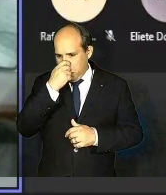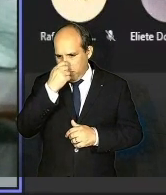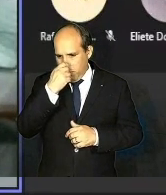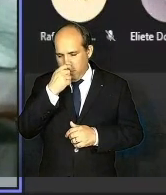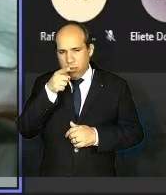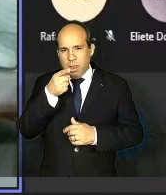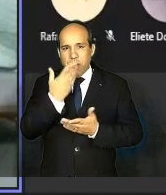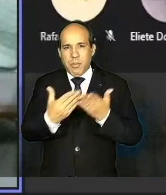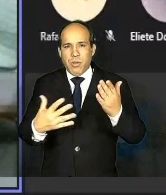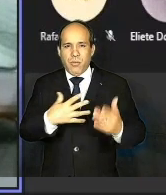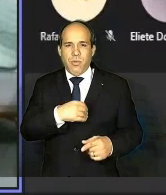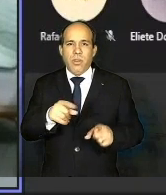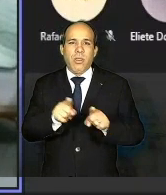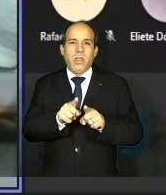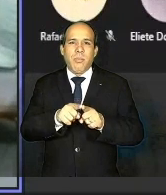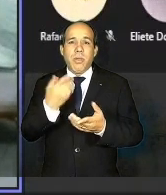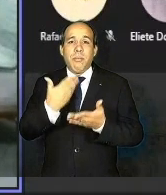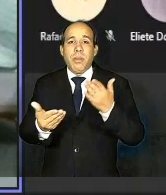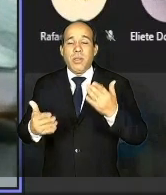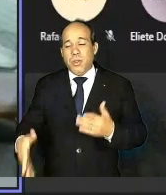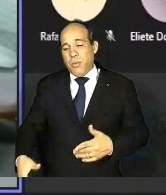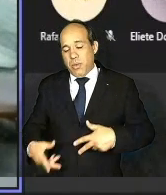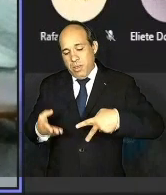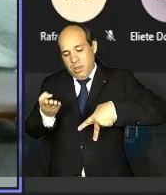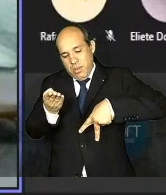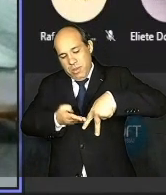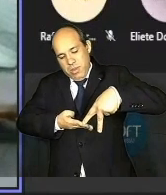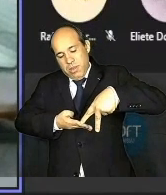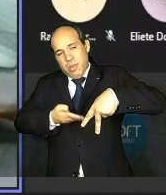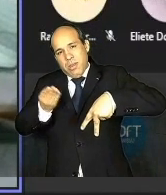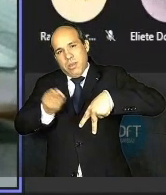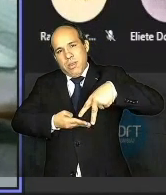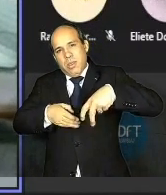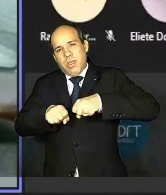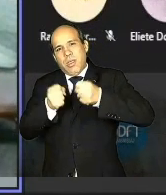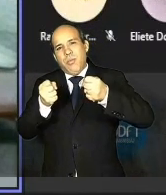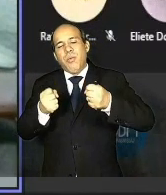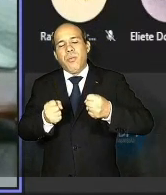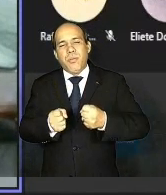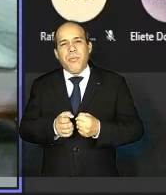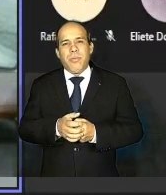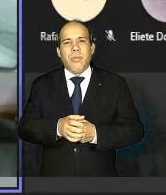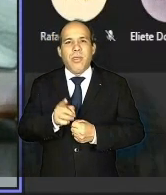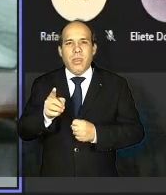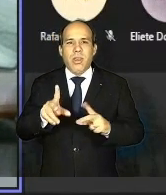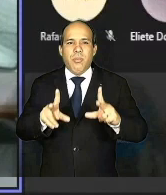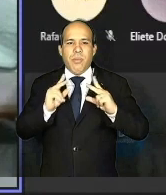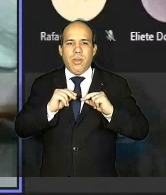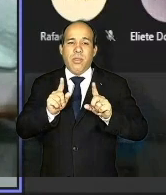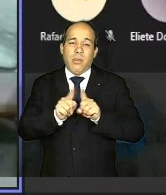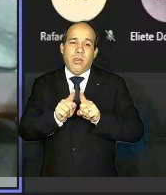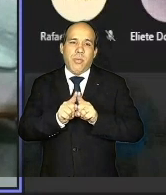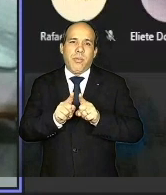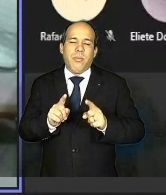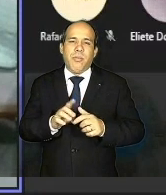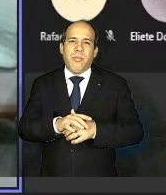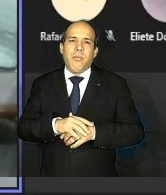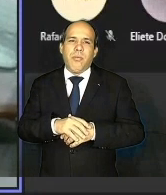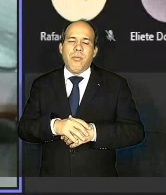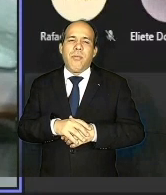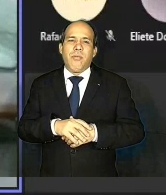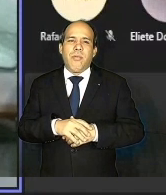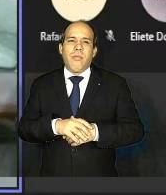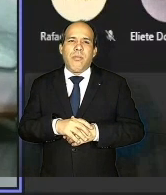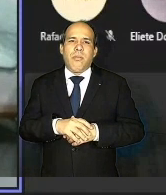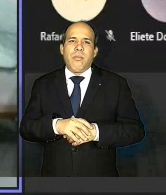a ponderação do desembargador Marizão é o seguinte, é que ela, além de perder o filho, ainda perdeu a perna. O fêmur, né? Foi quebrado. Então